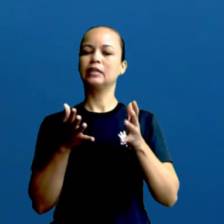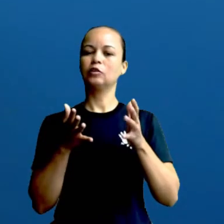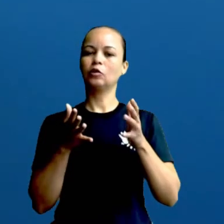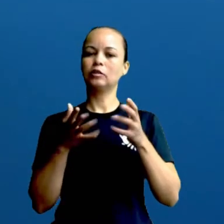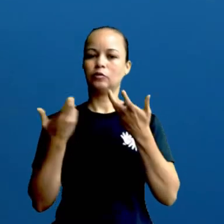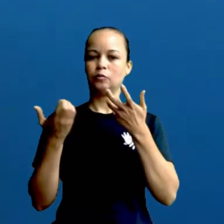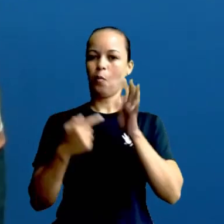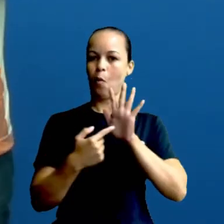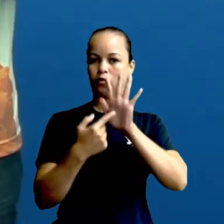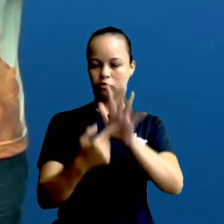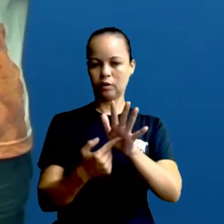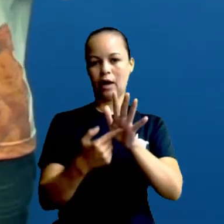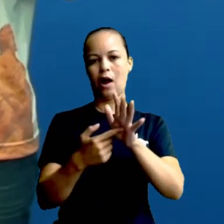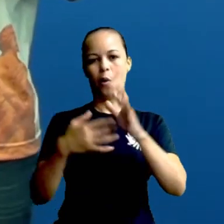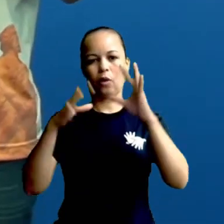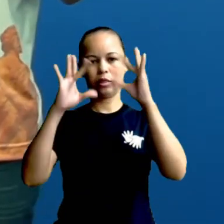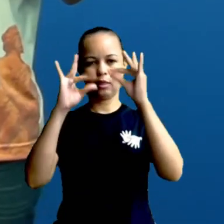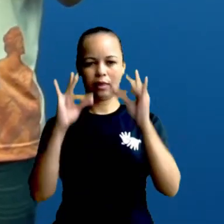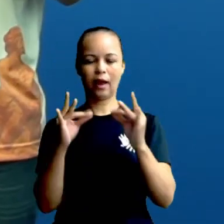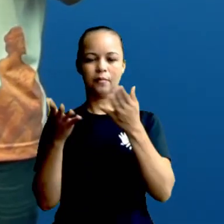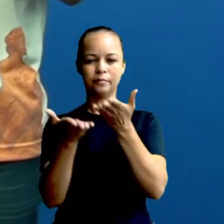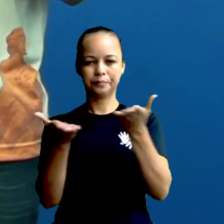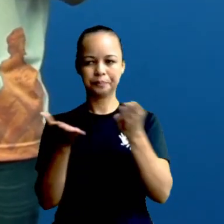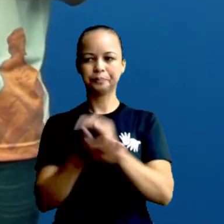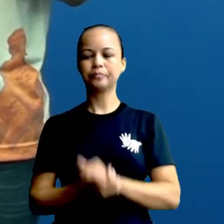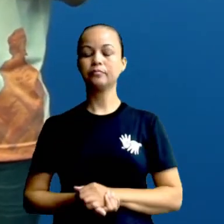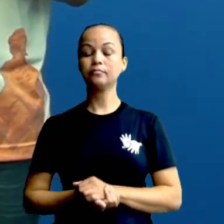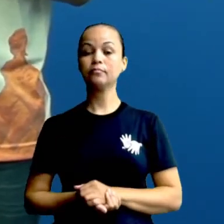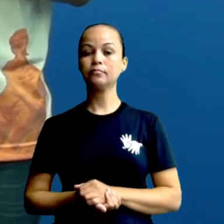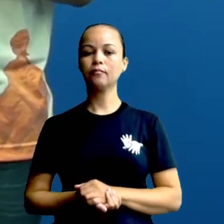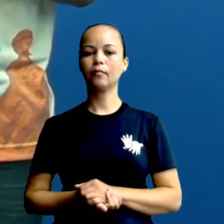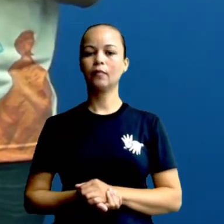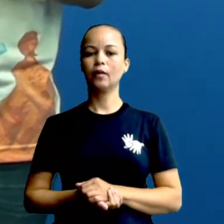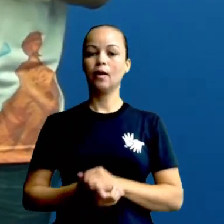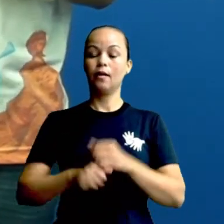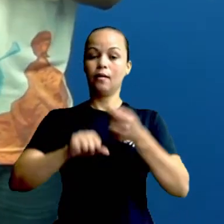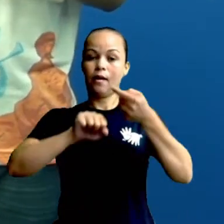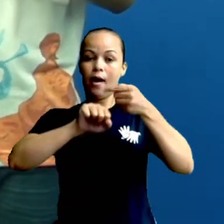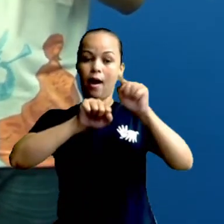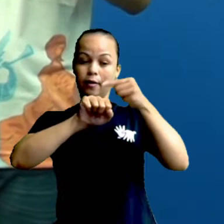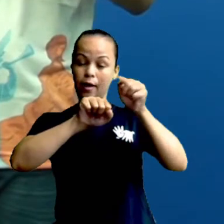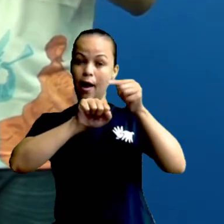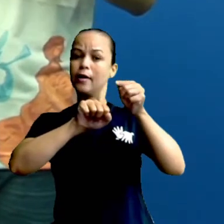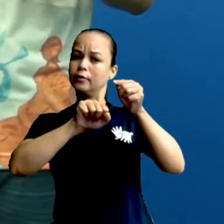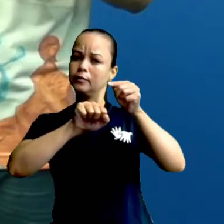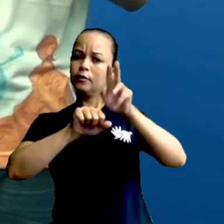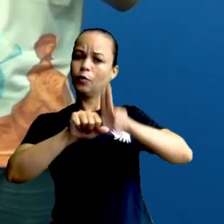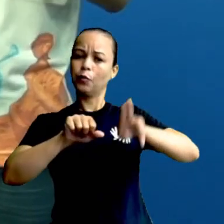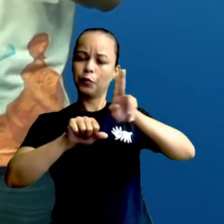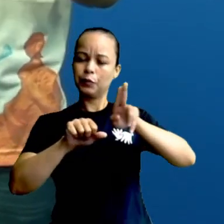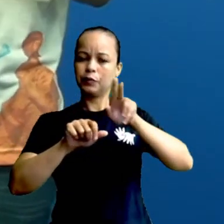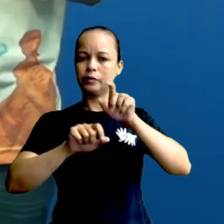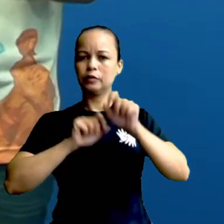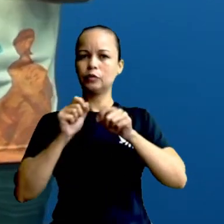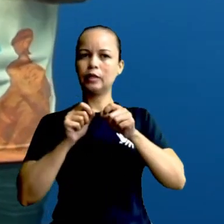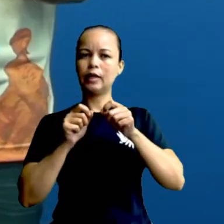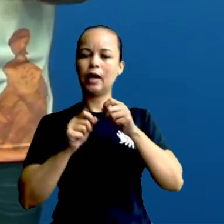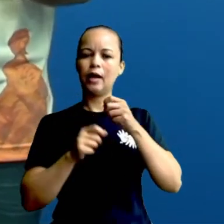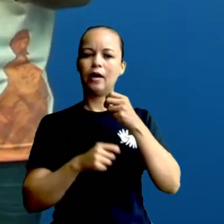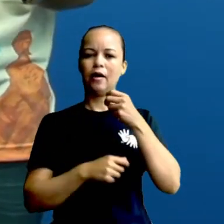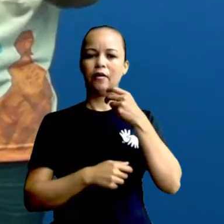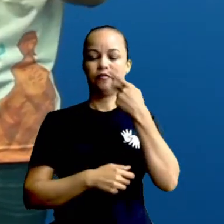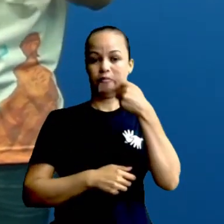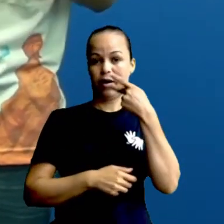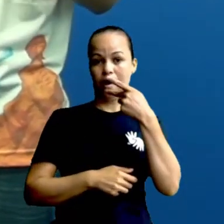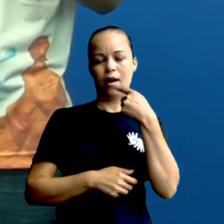destacar um detalhe para você e a crazy ela é um recurso que na linguagem oral